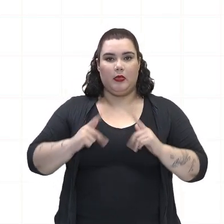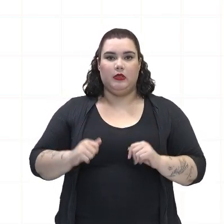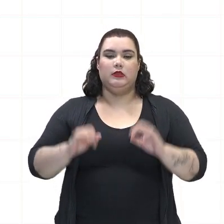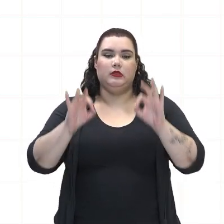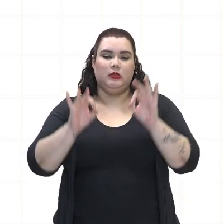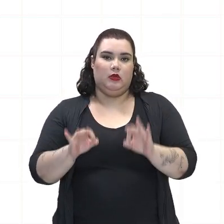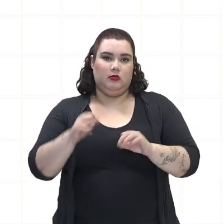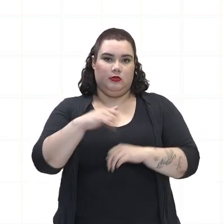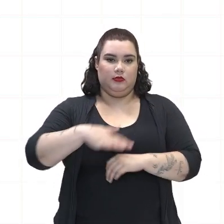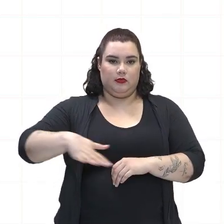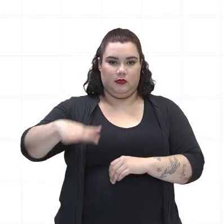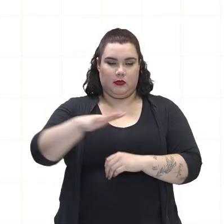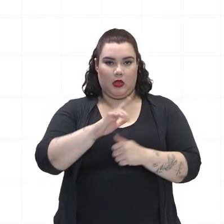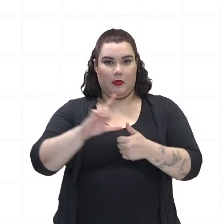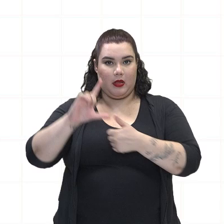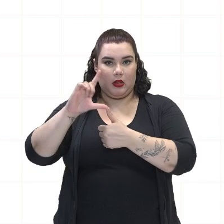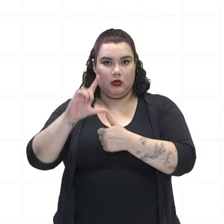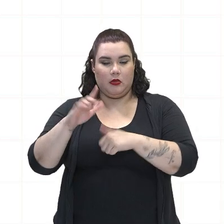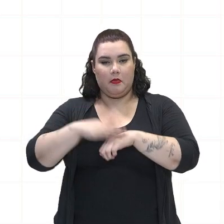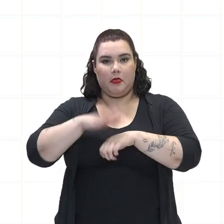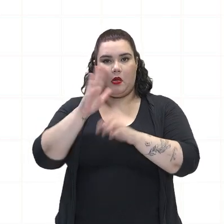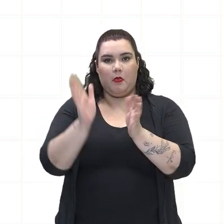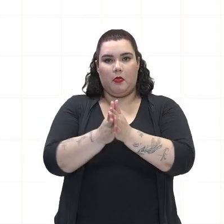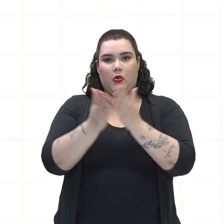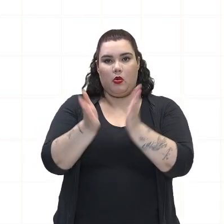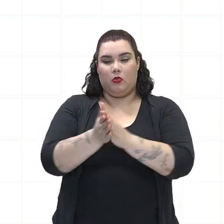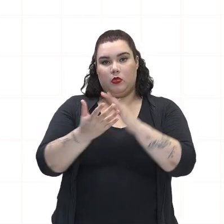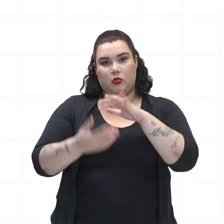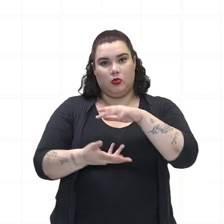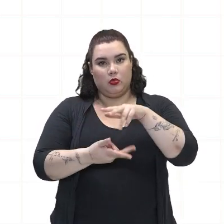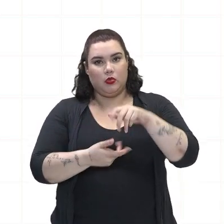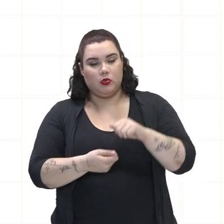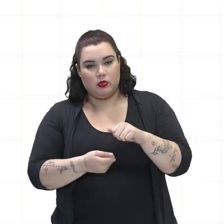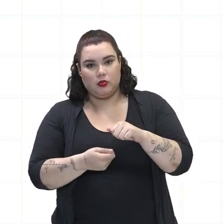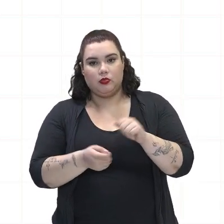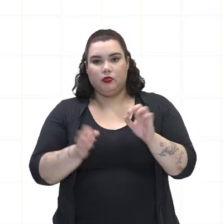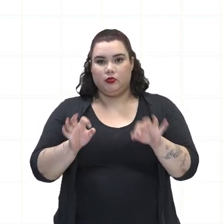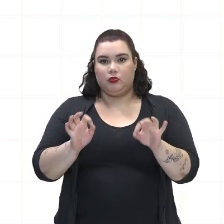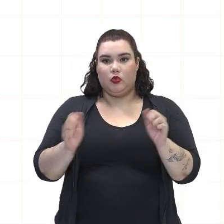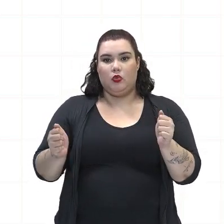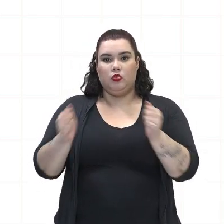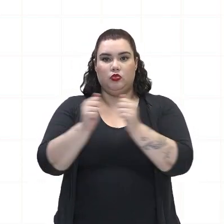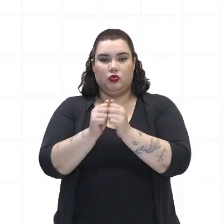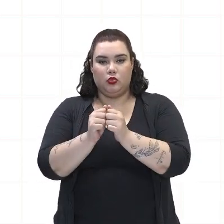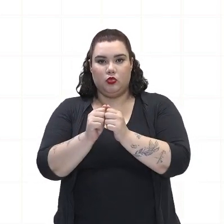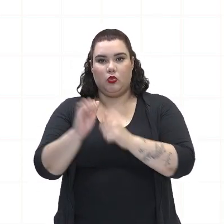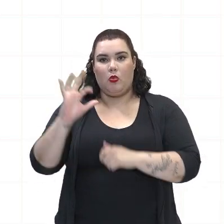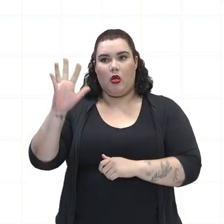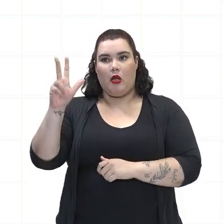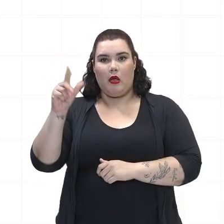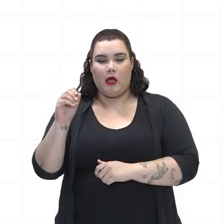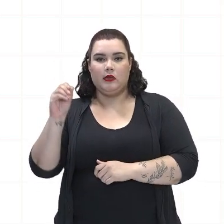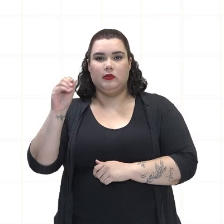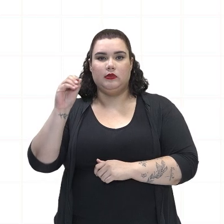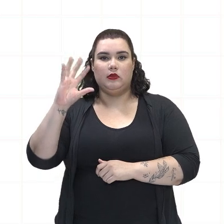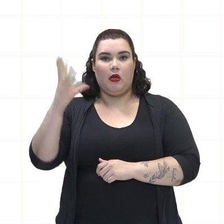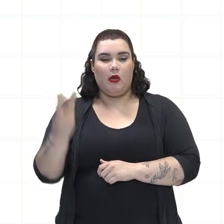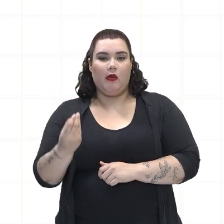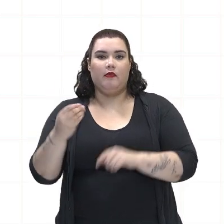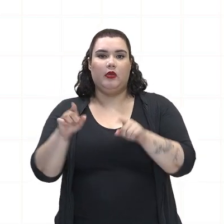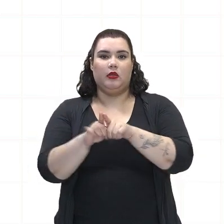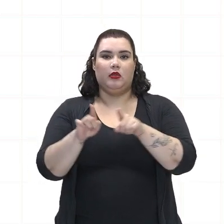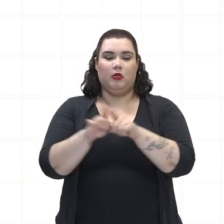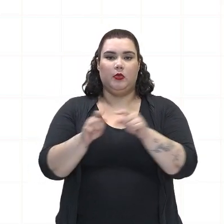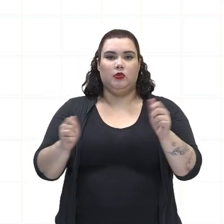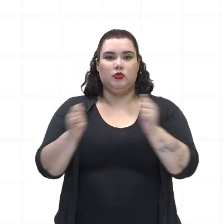Latina é uma das áreas mais pobres do mundo, né, ainda, junto com o Sudeste Asiático, junto com a África, junto com o